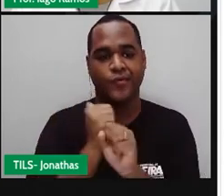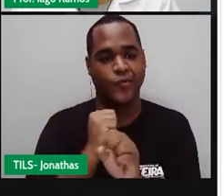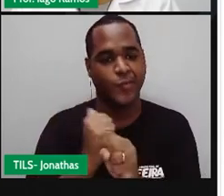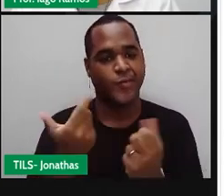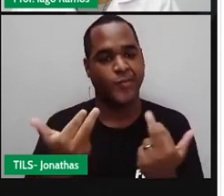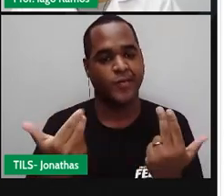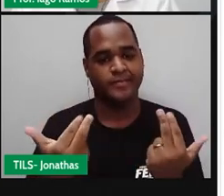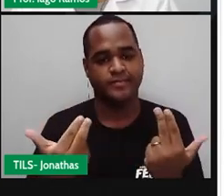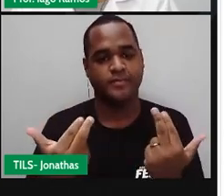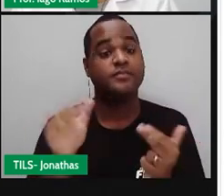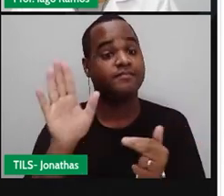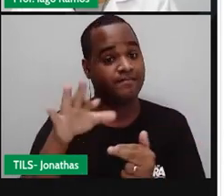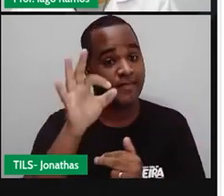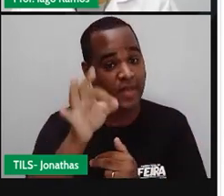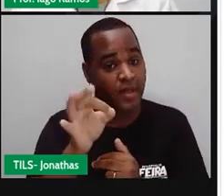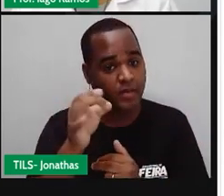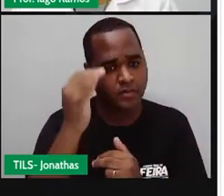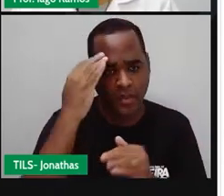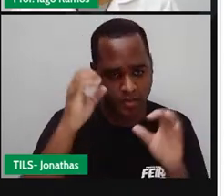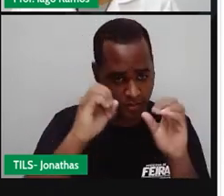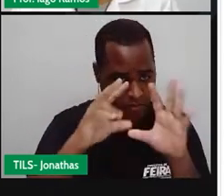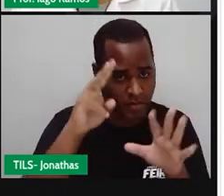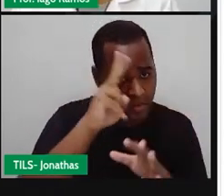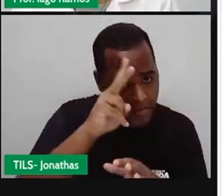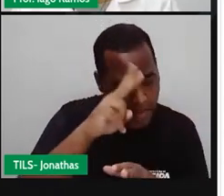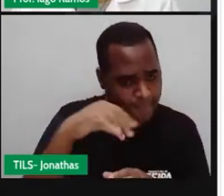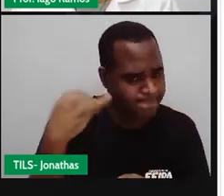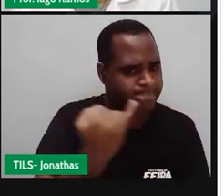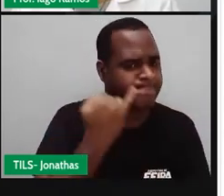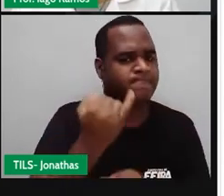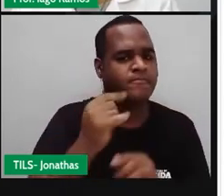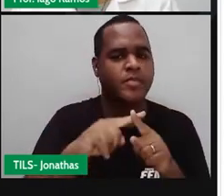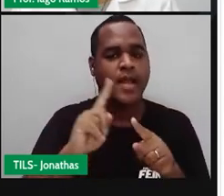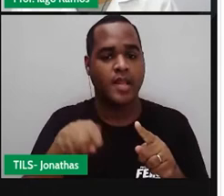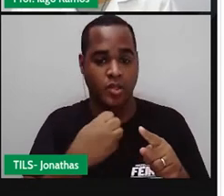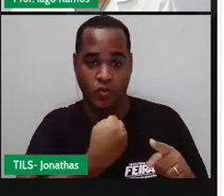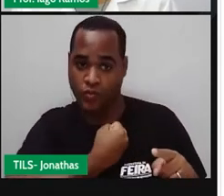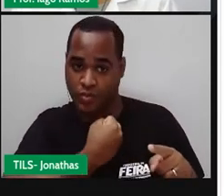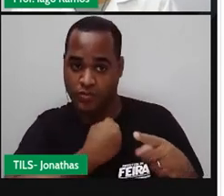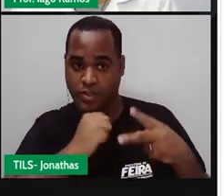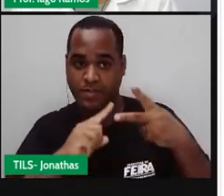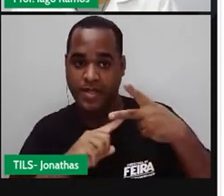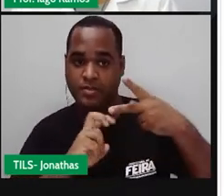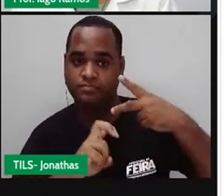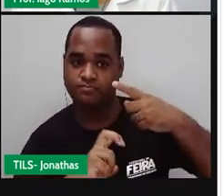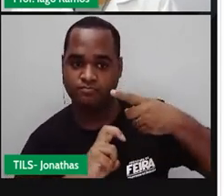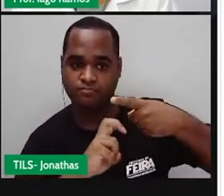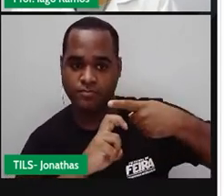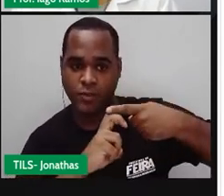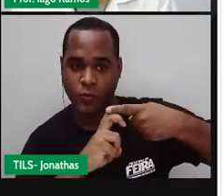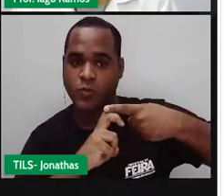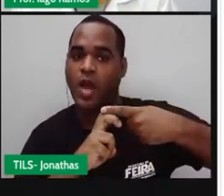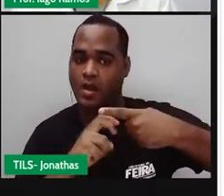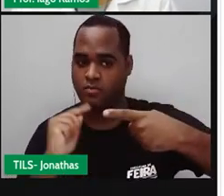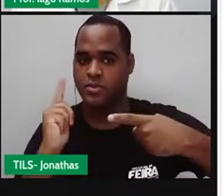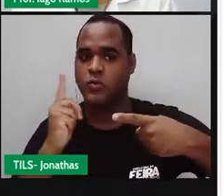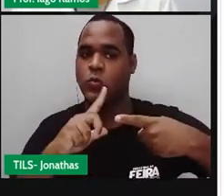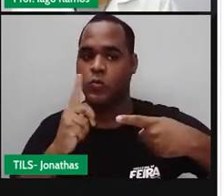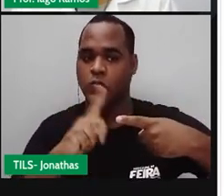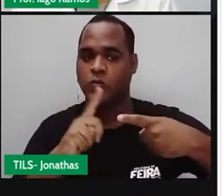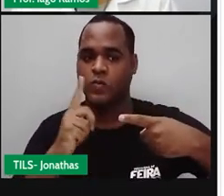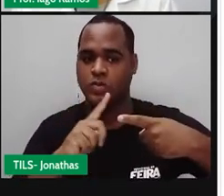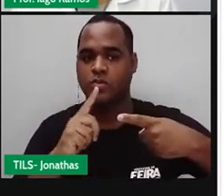certo só lembrando mais uma vez o número que fica embaixo é o número total de jogos que foram